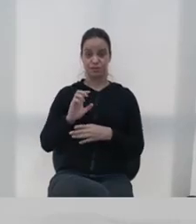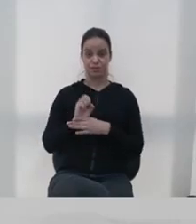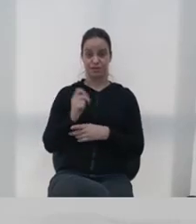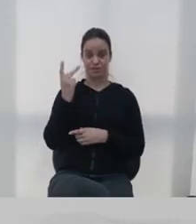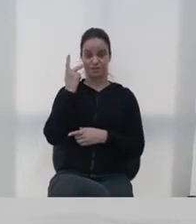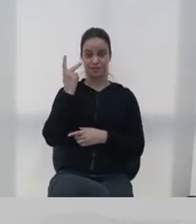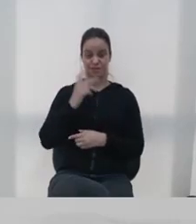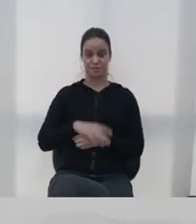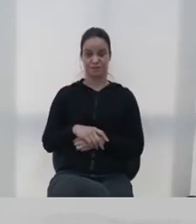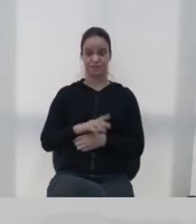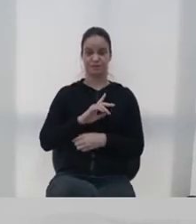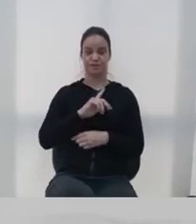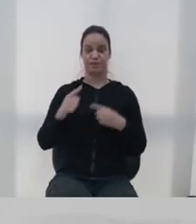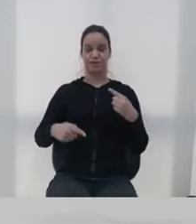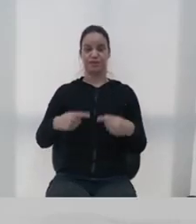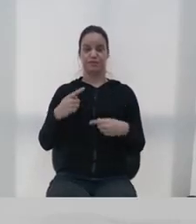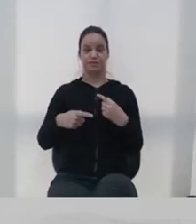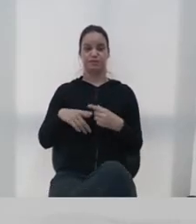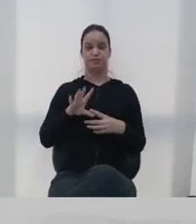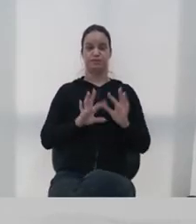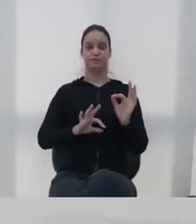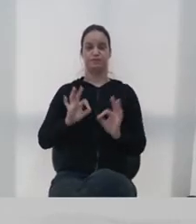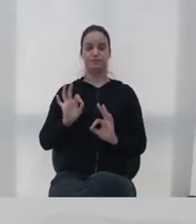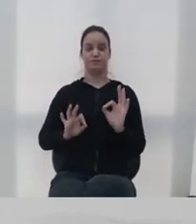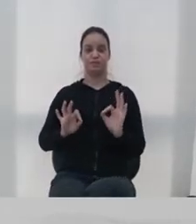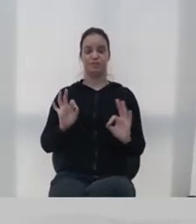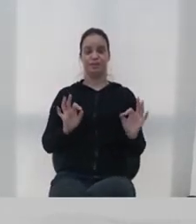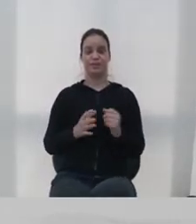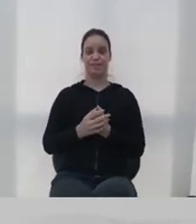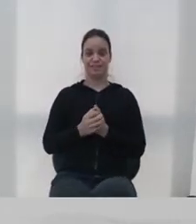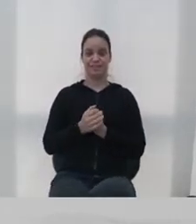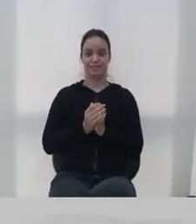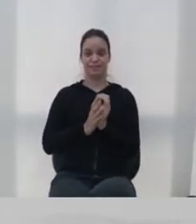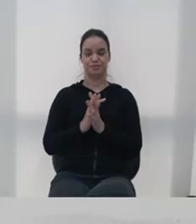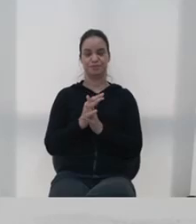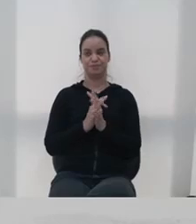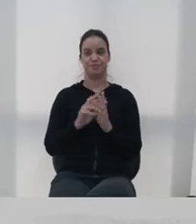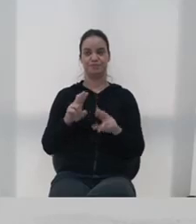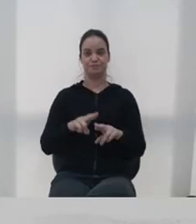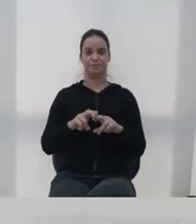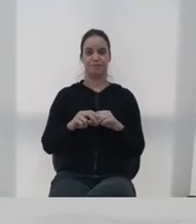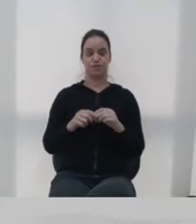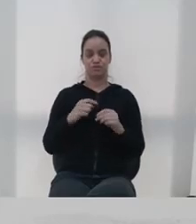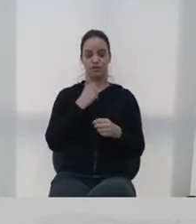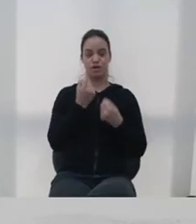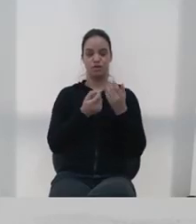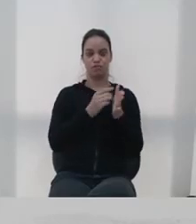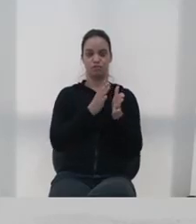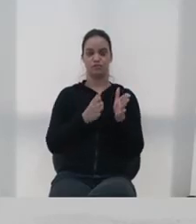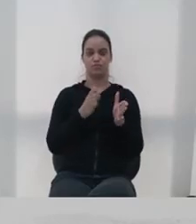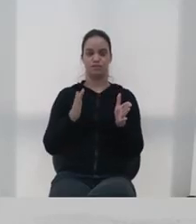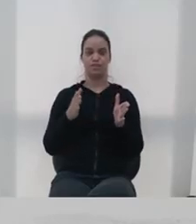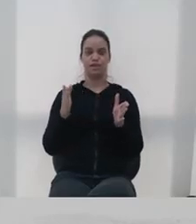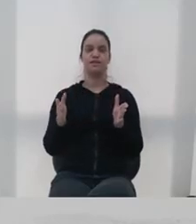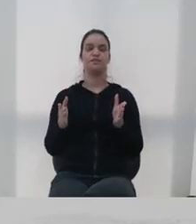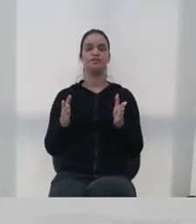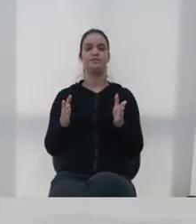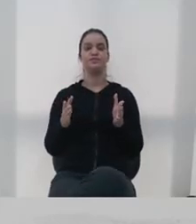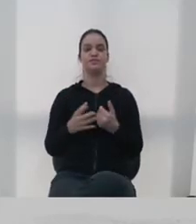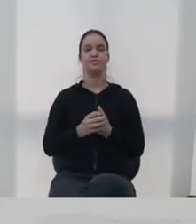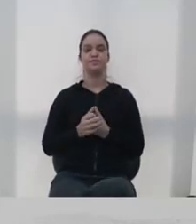da política pública organizada na nossa instituição através de alguns procedimentos.